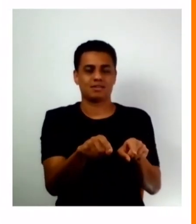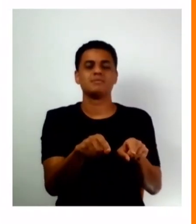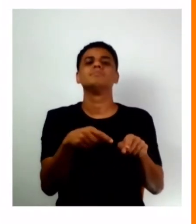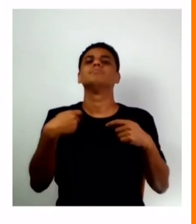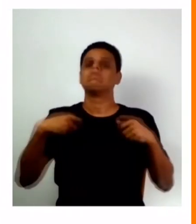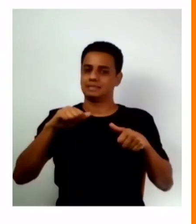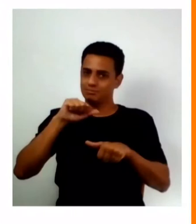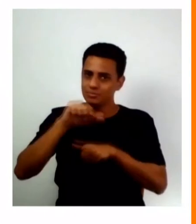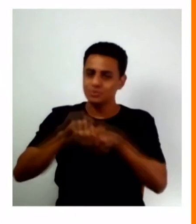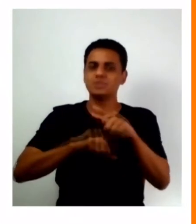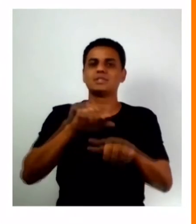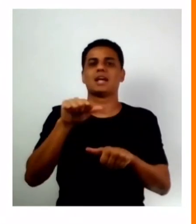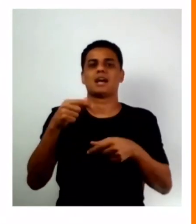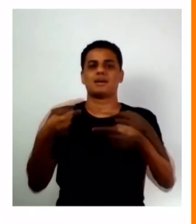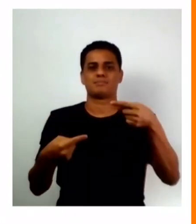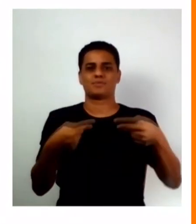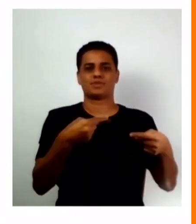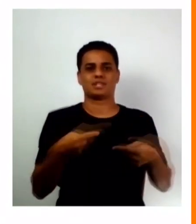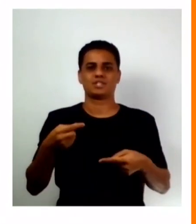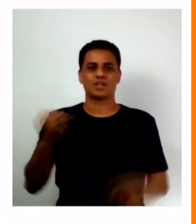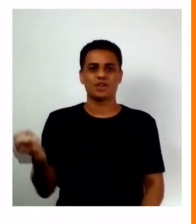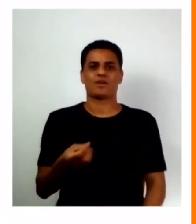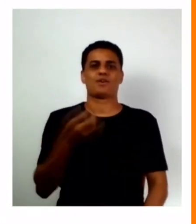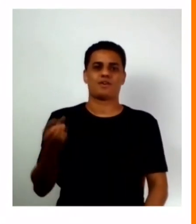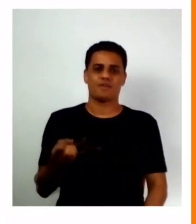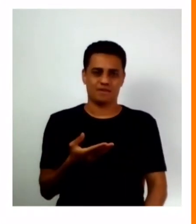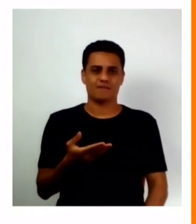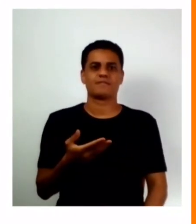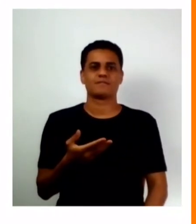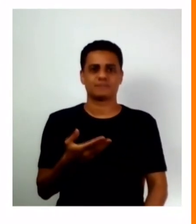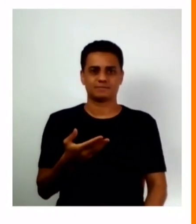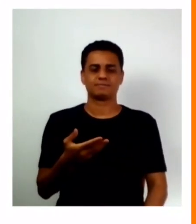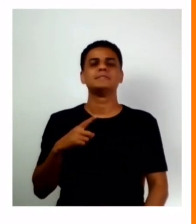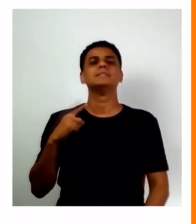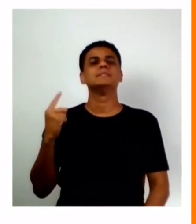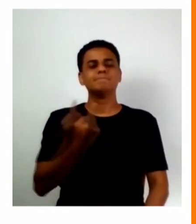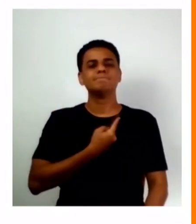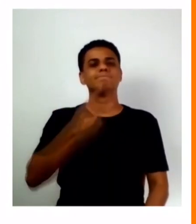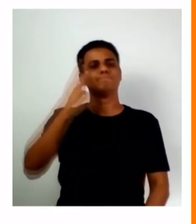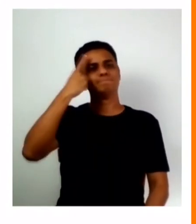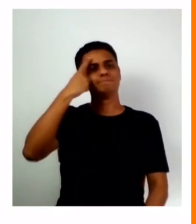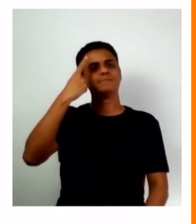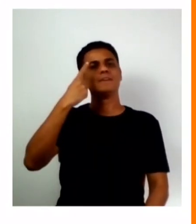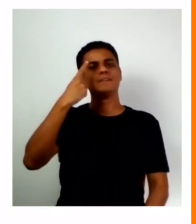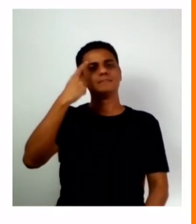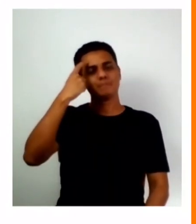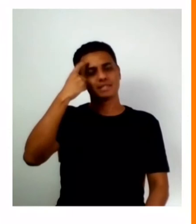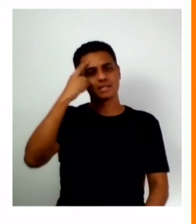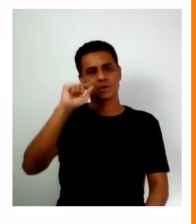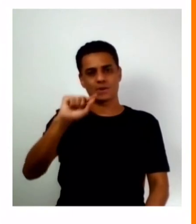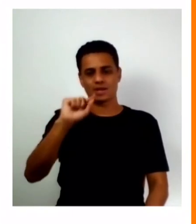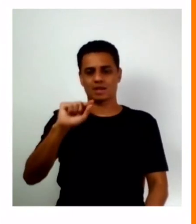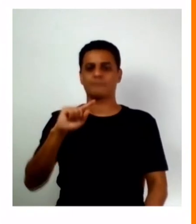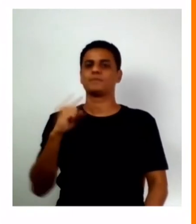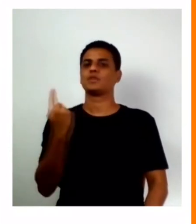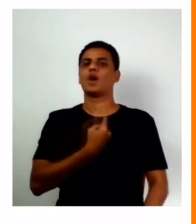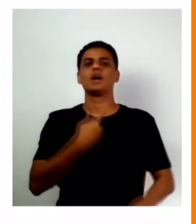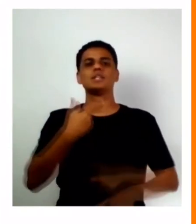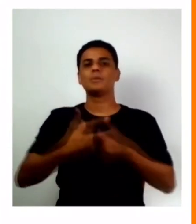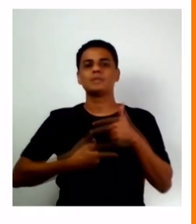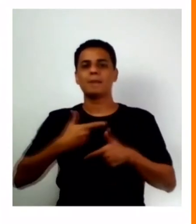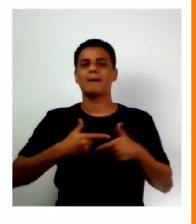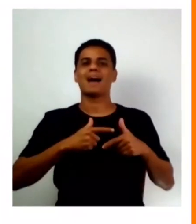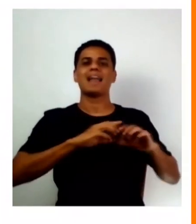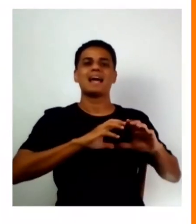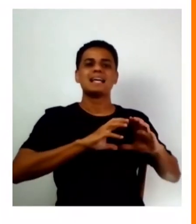novas. E eu acho que esta crise poderia servir a dizer, não, não trabalhamos por sectores, mas trabalhamos por como